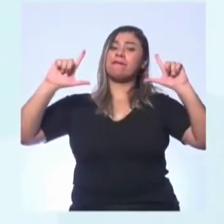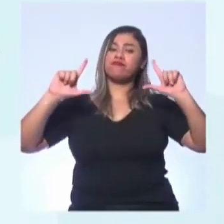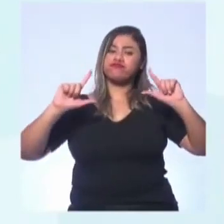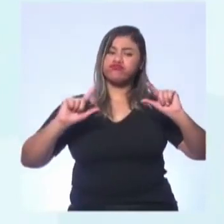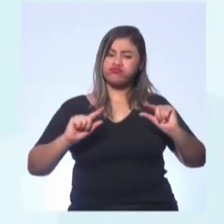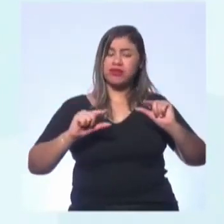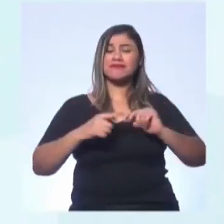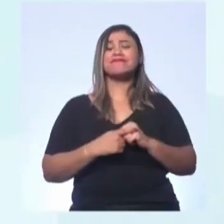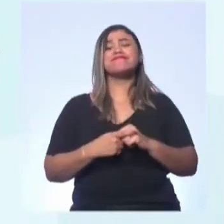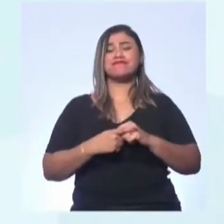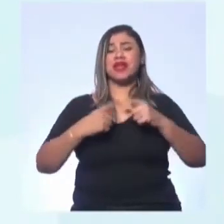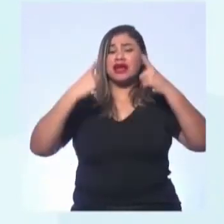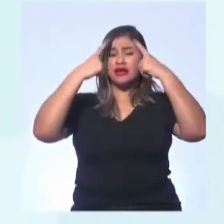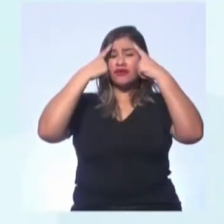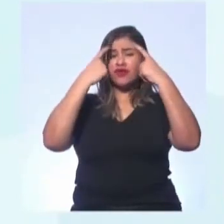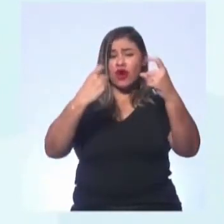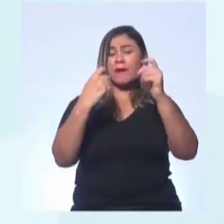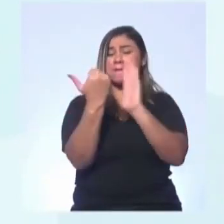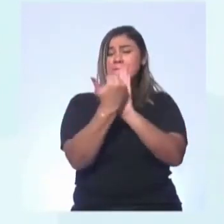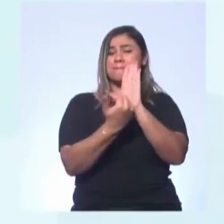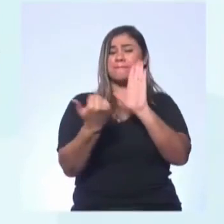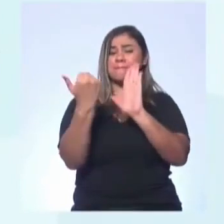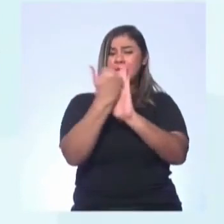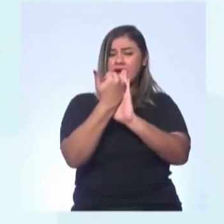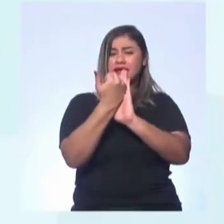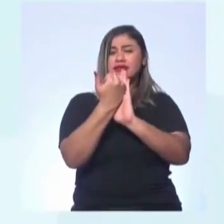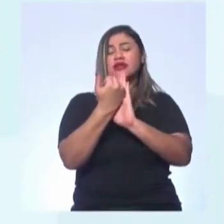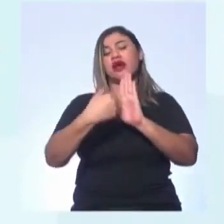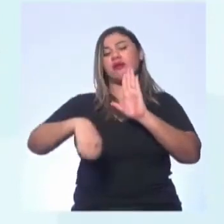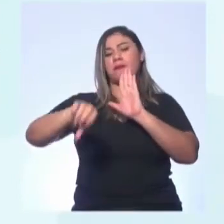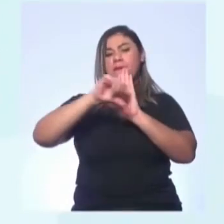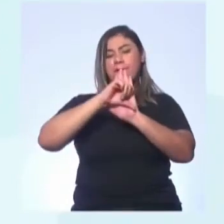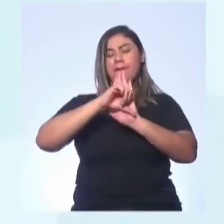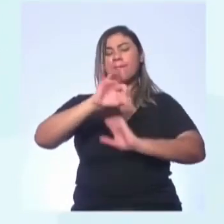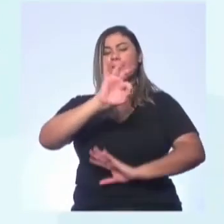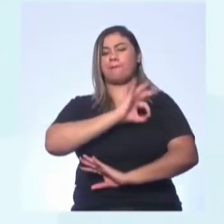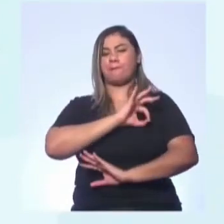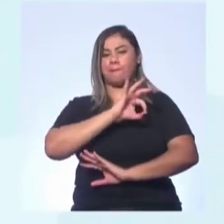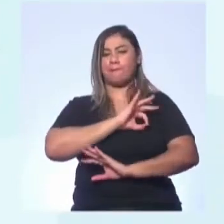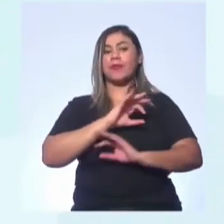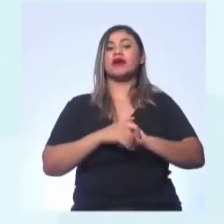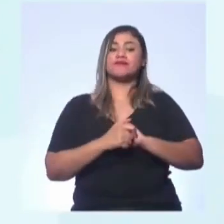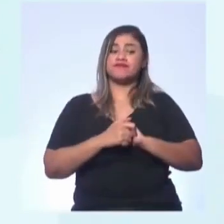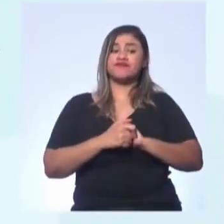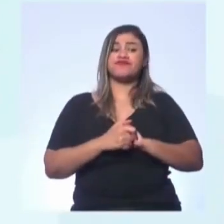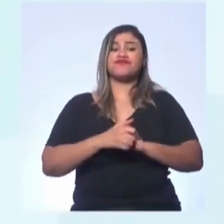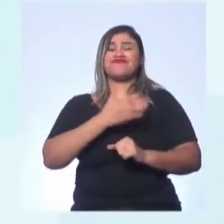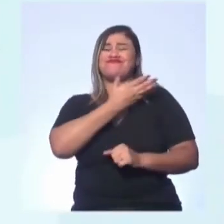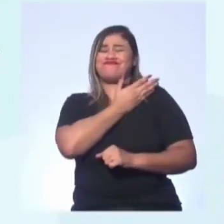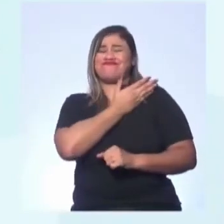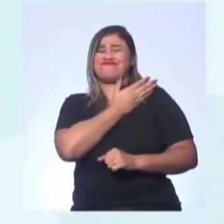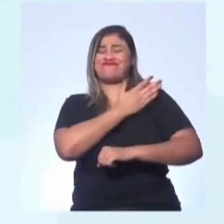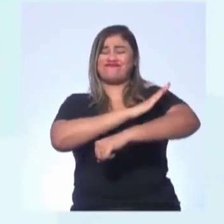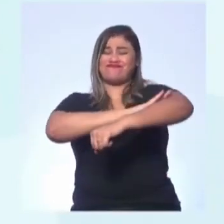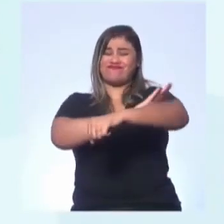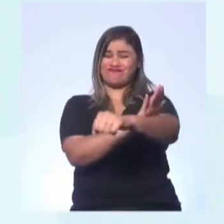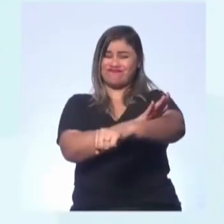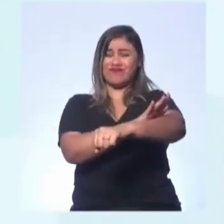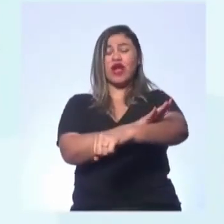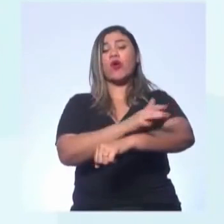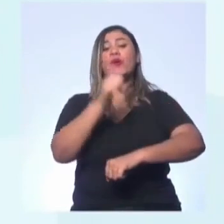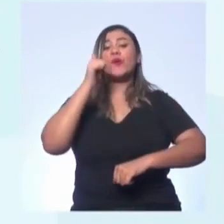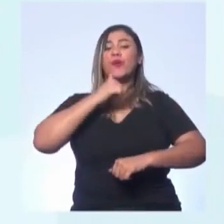exposição à violência, marginal ou policial, discriminação racial, discriminação contra mulheres e